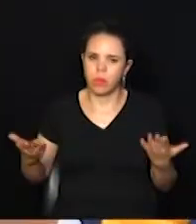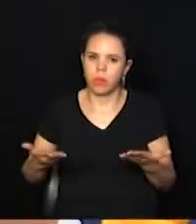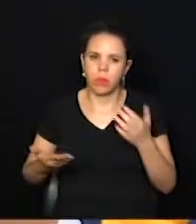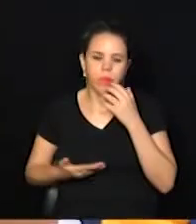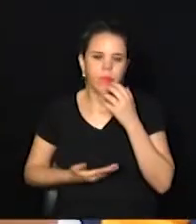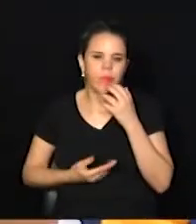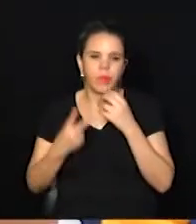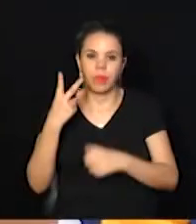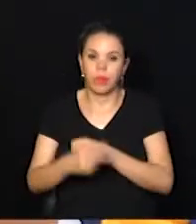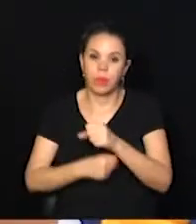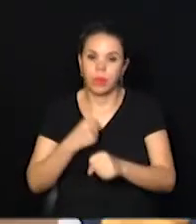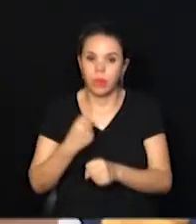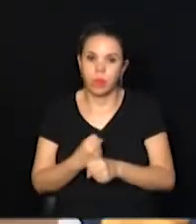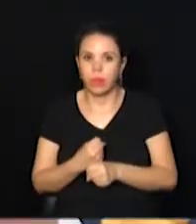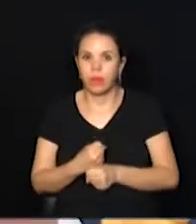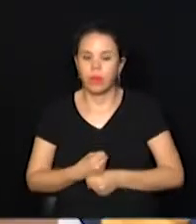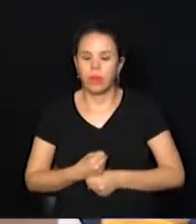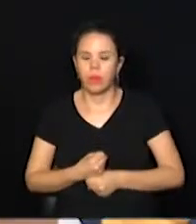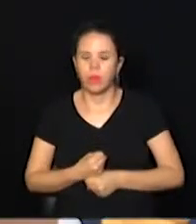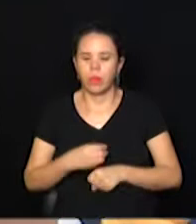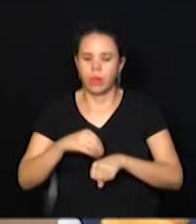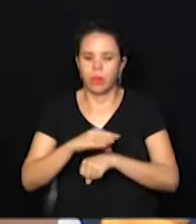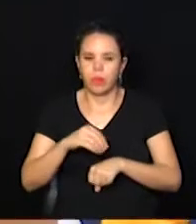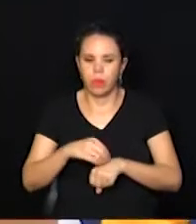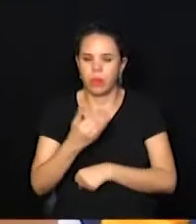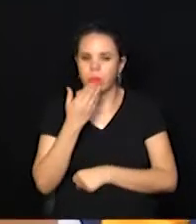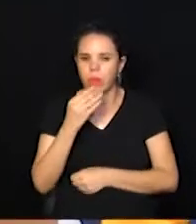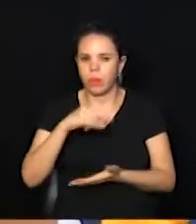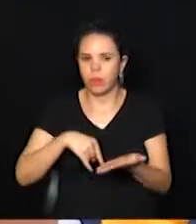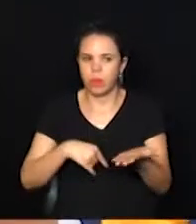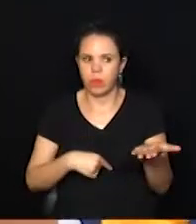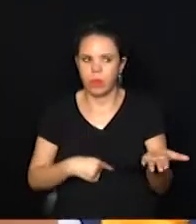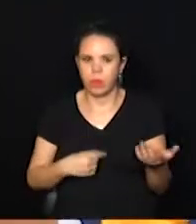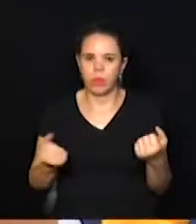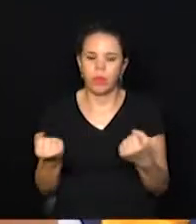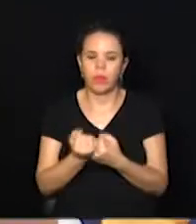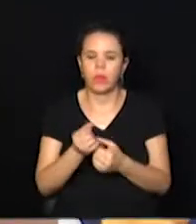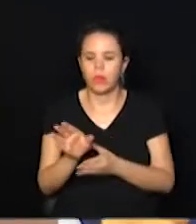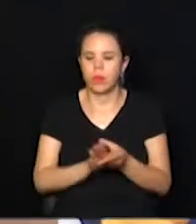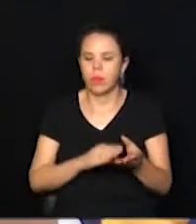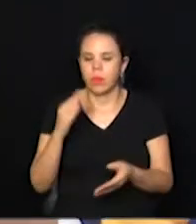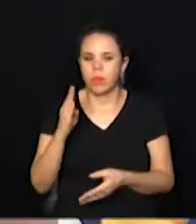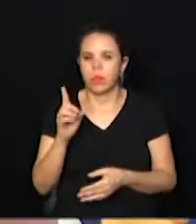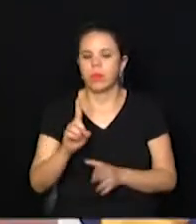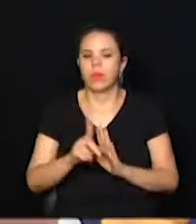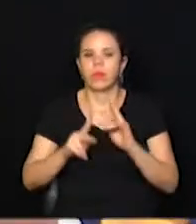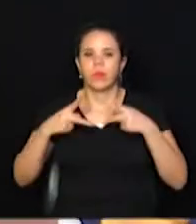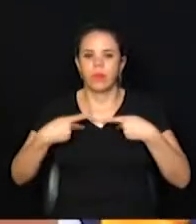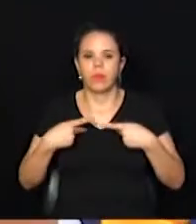há 2 anos, levamos, inclusive, um pedido de apoio do Conselho Nacional de Direitos Humanos à